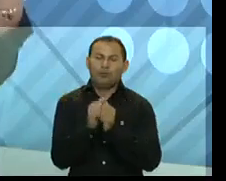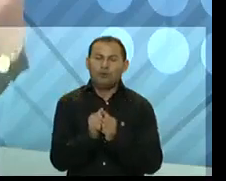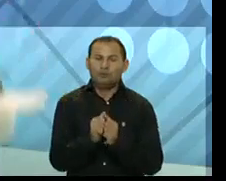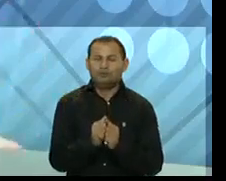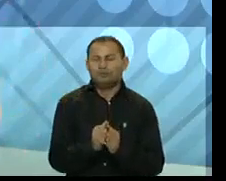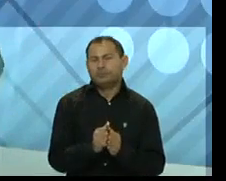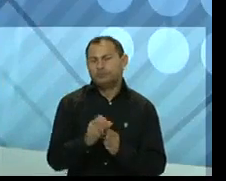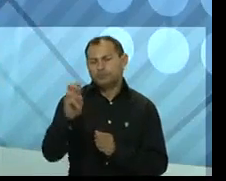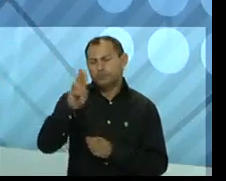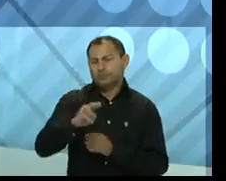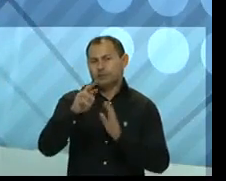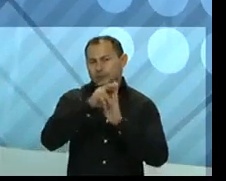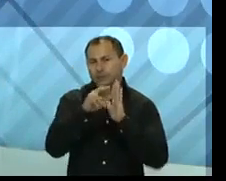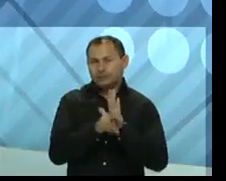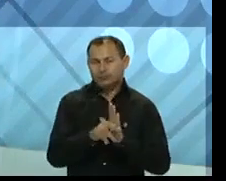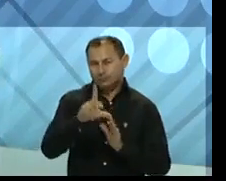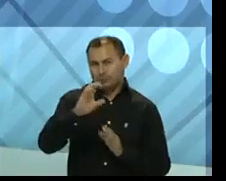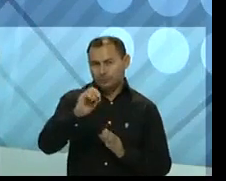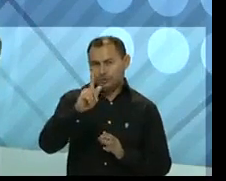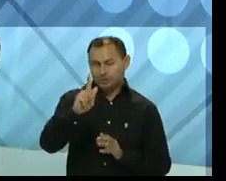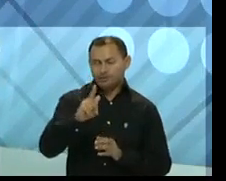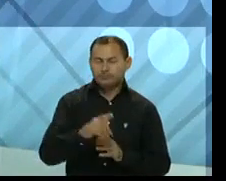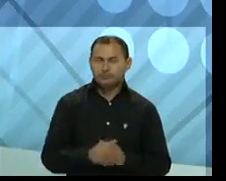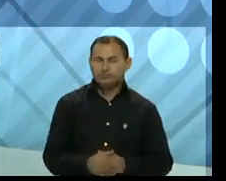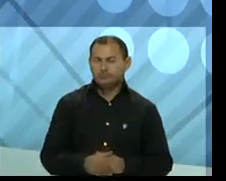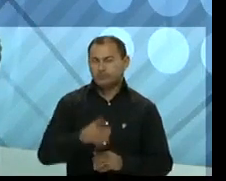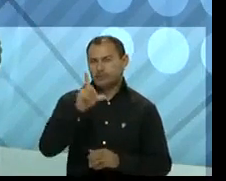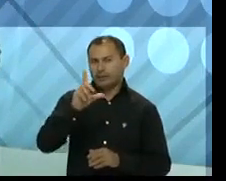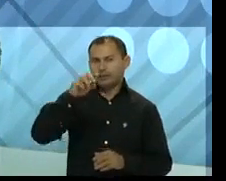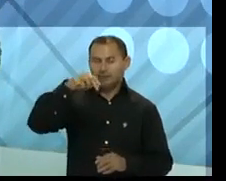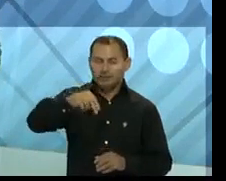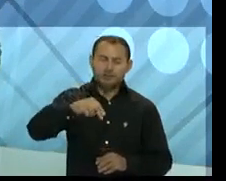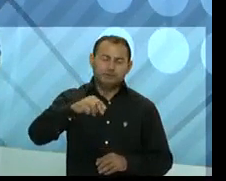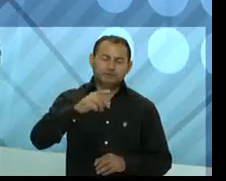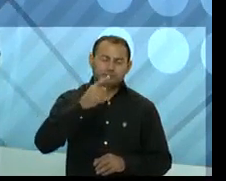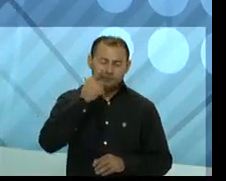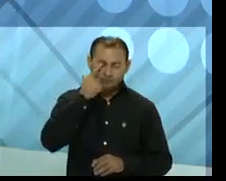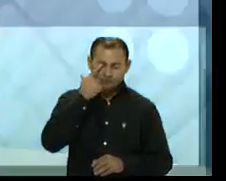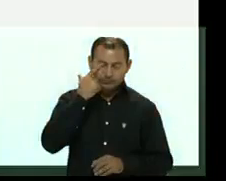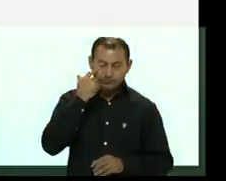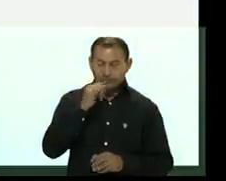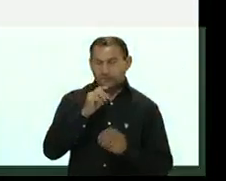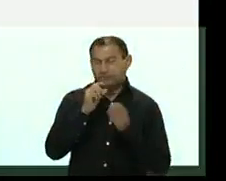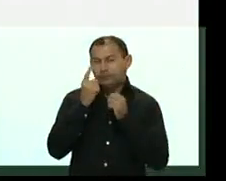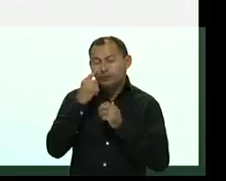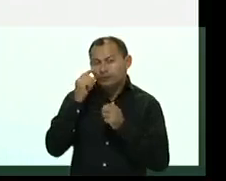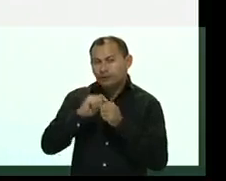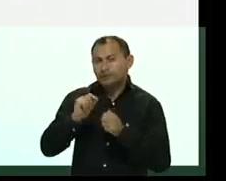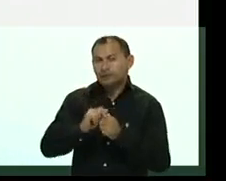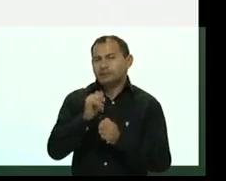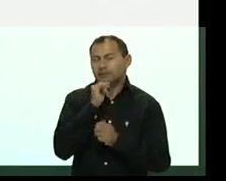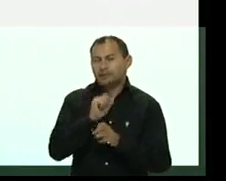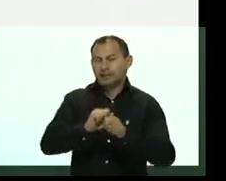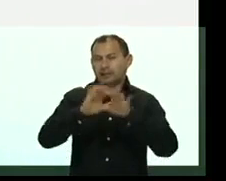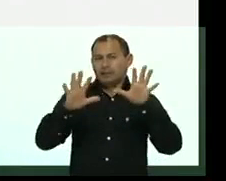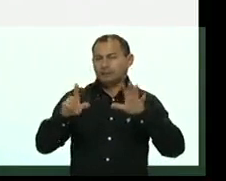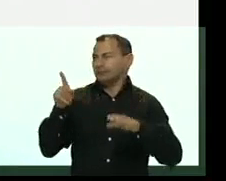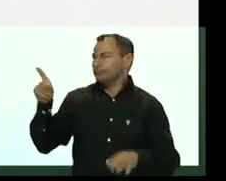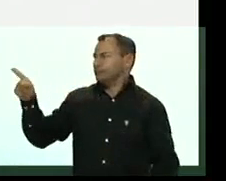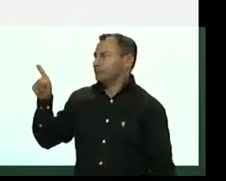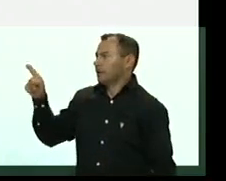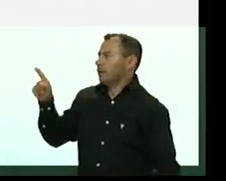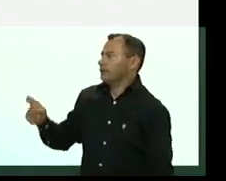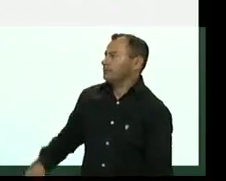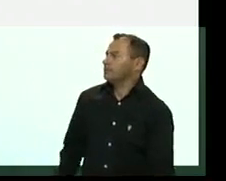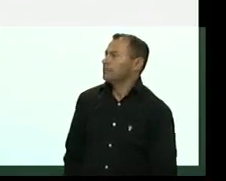e a gente utiliza essa regrinha do log, do ln. Vamos ao quadro para que a gente possa fazer esse exemplo, ver se fica claro para você. Olha o que a